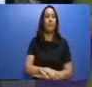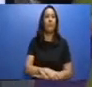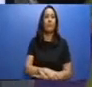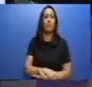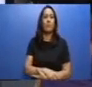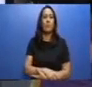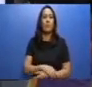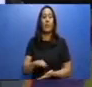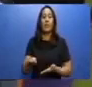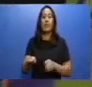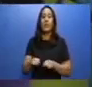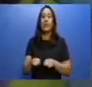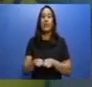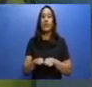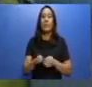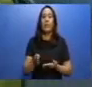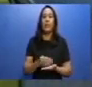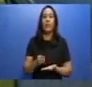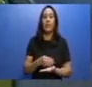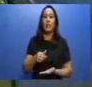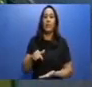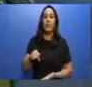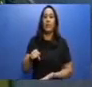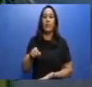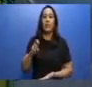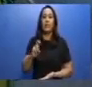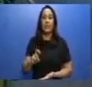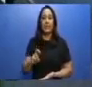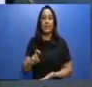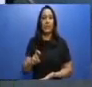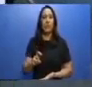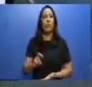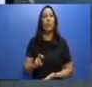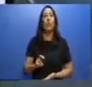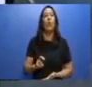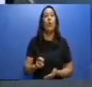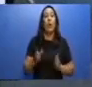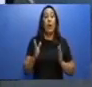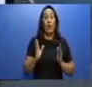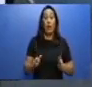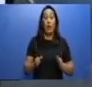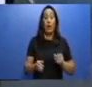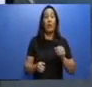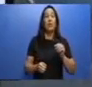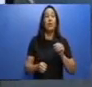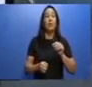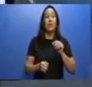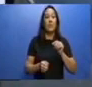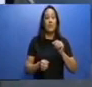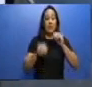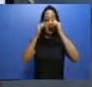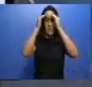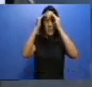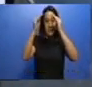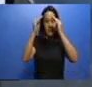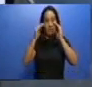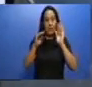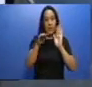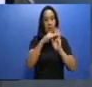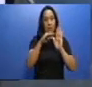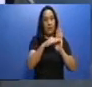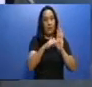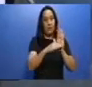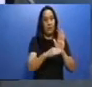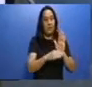E também a página 75. Olha só, aqui já não é livre, tá vendo? Aqui você tem que respeitar a sequência